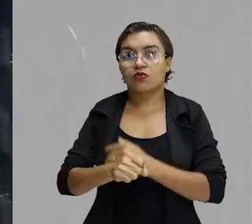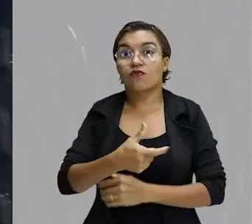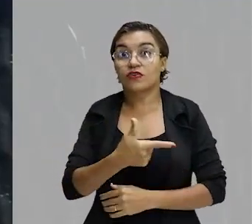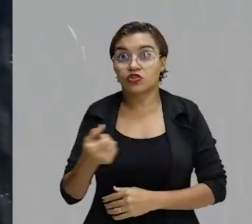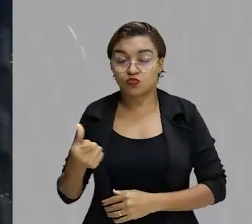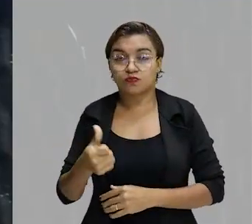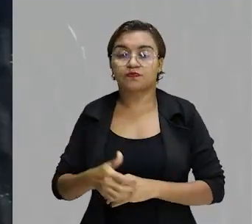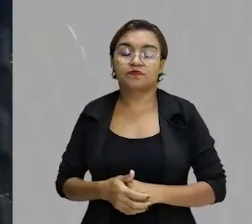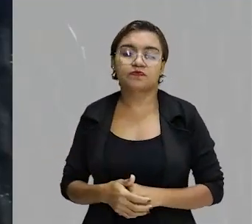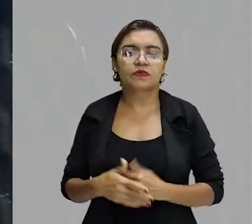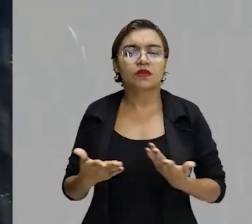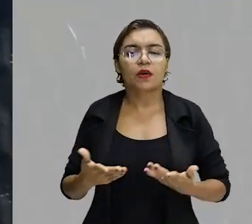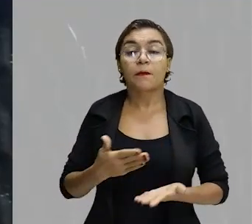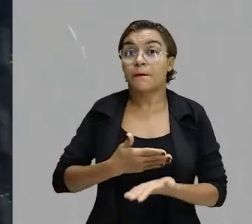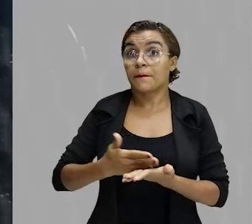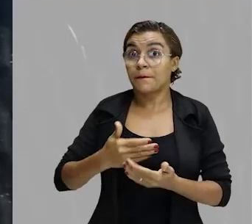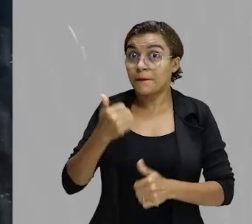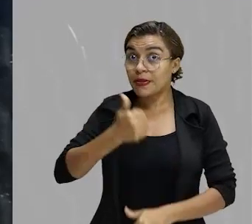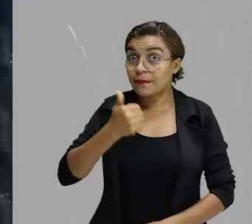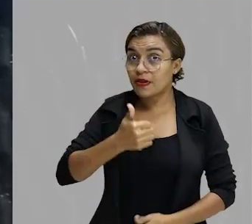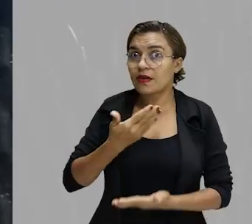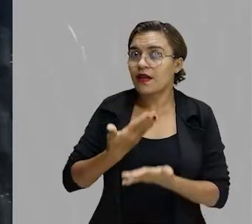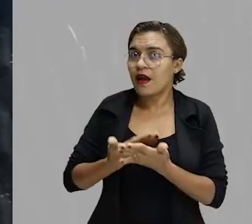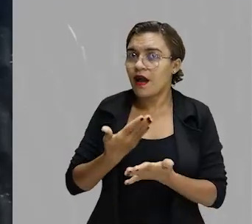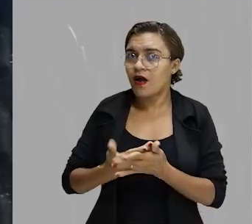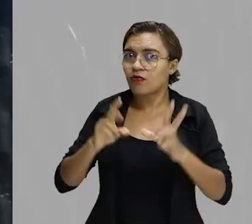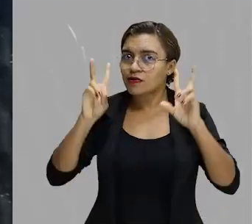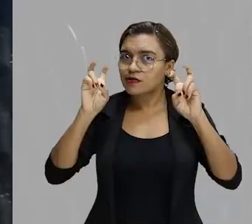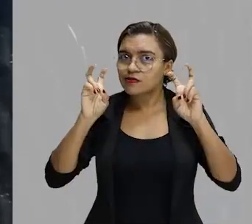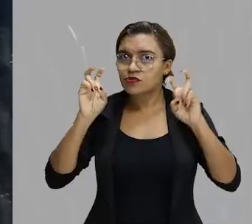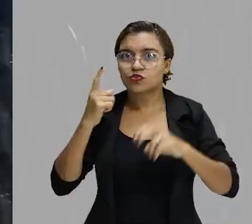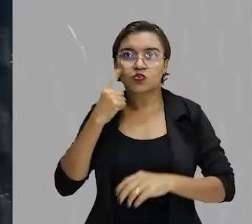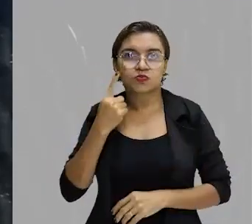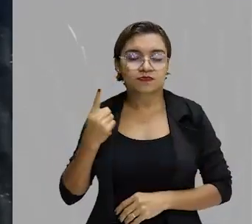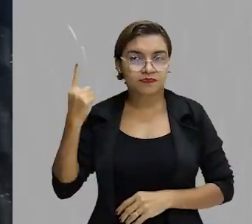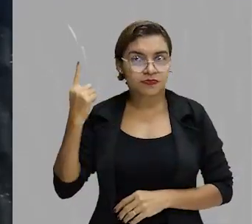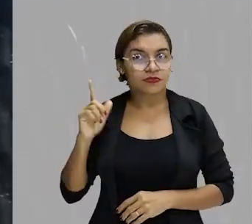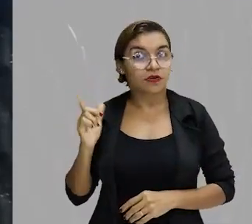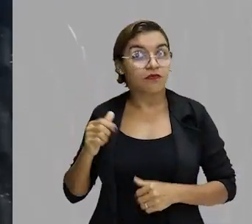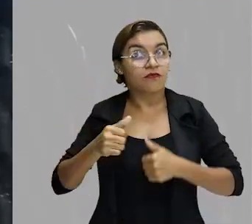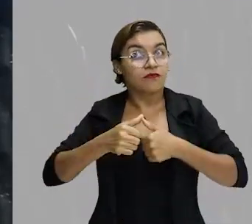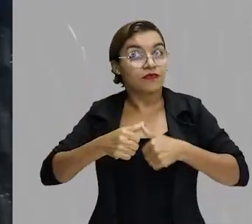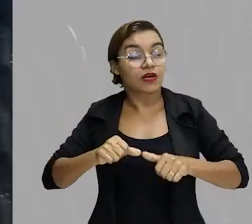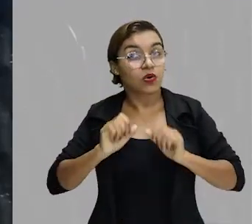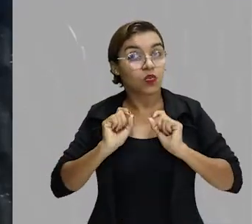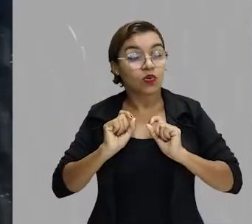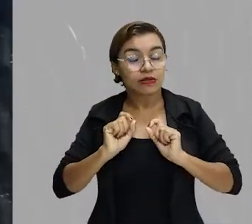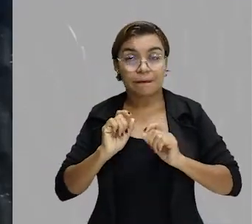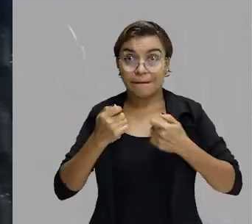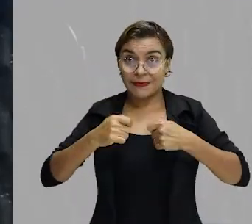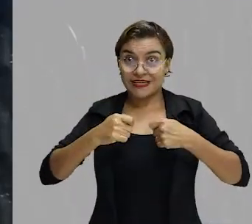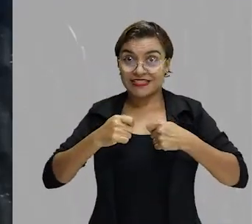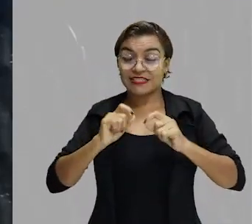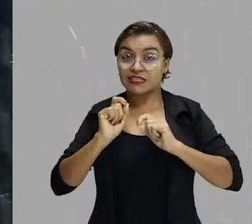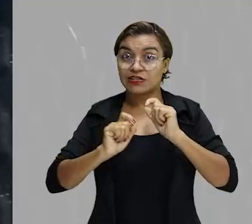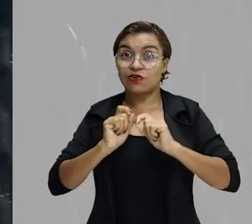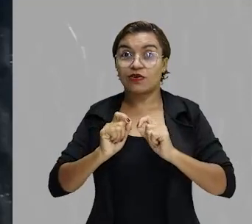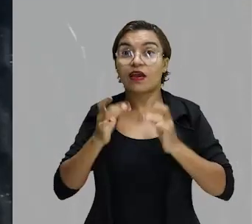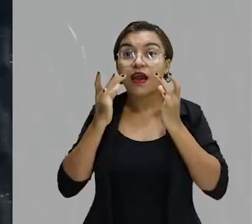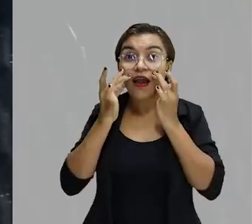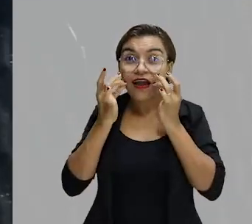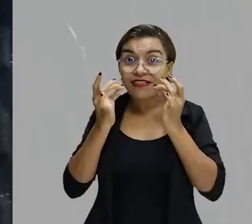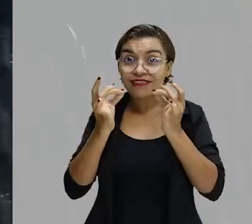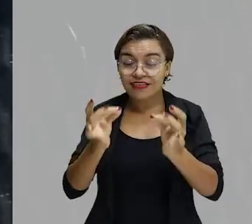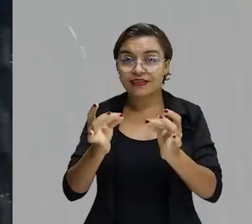é a primeira aula sobre esse assunto. E como é a primeira aula, eu já te digo, fica logo muito atento, muito atenta